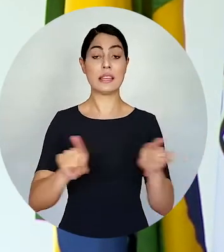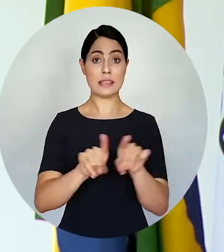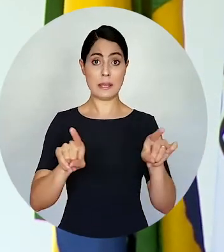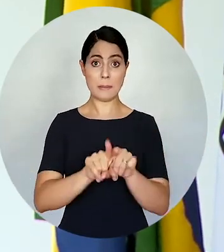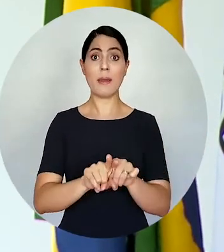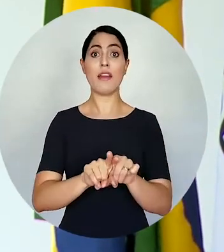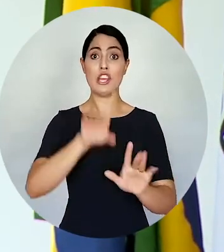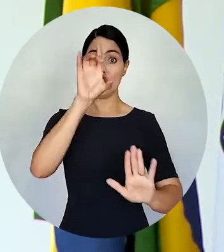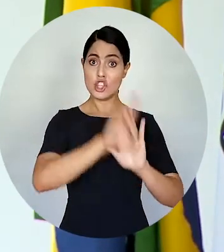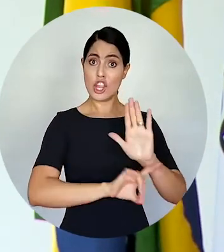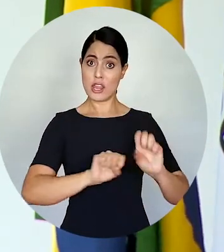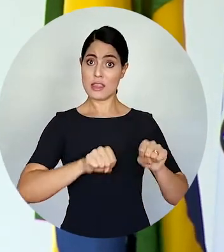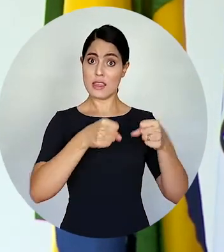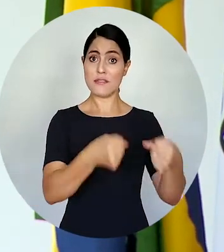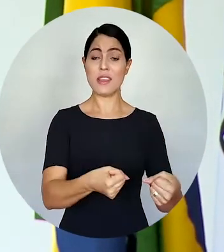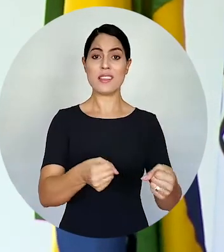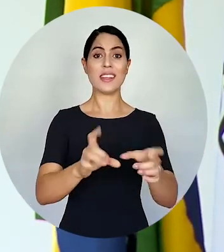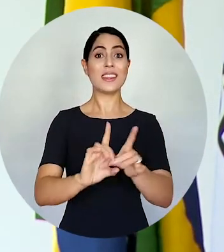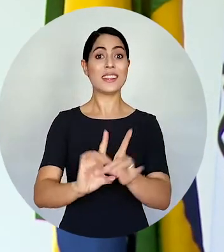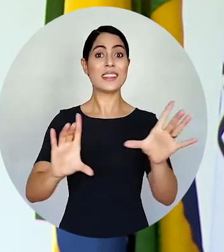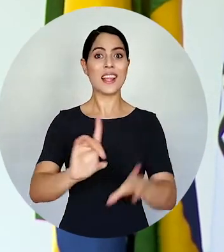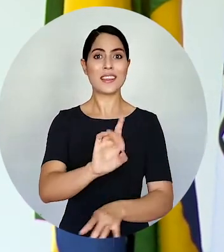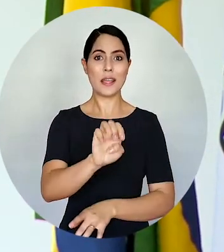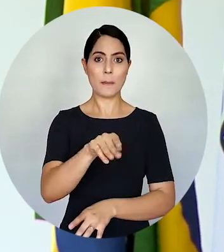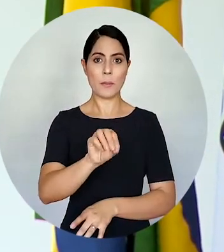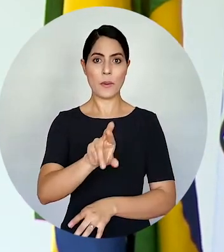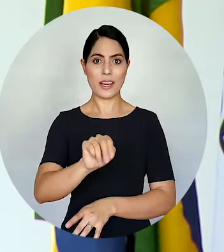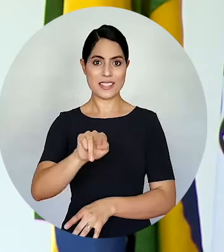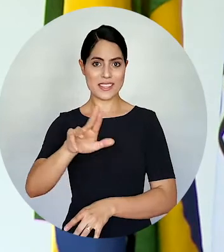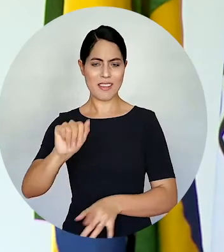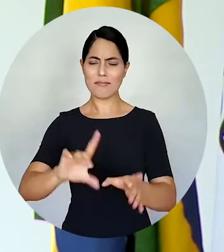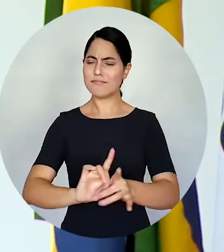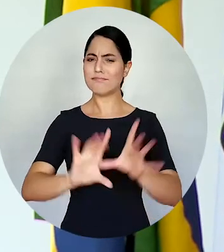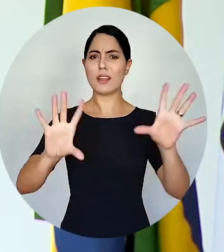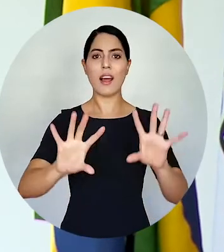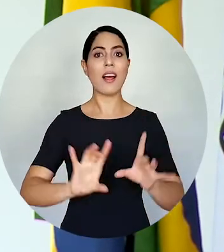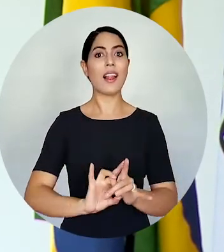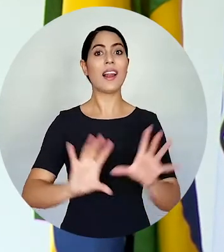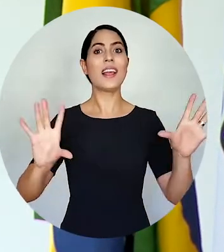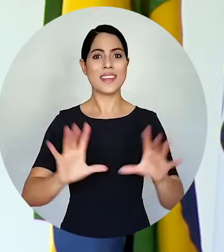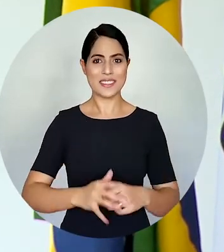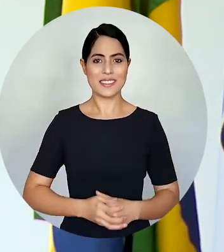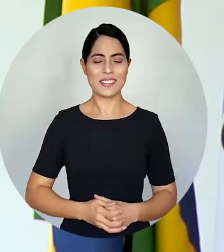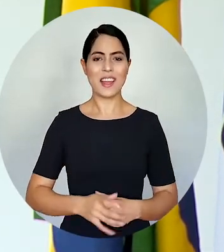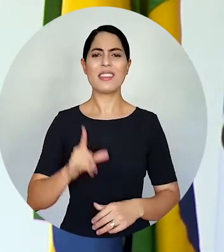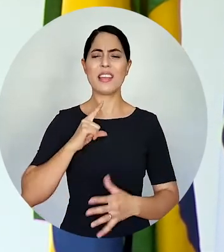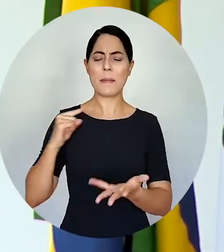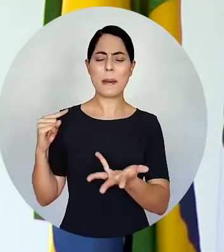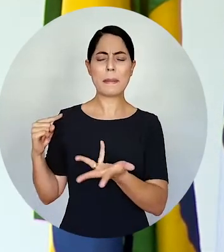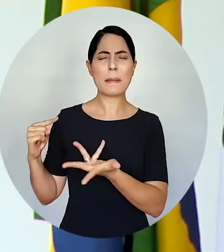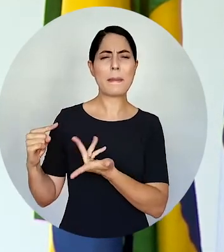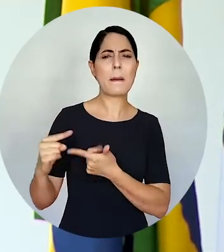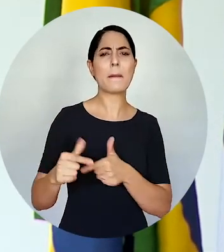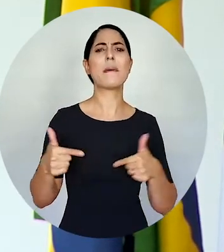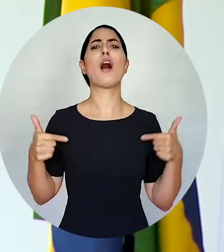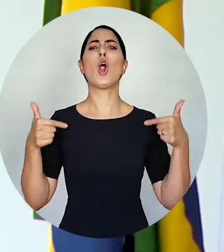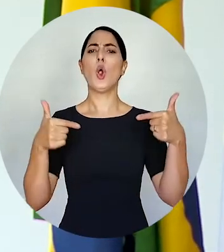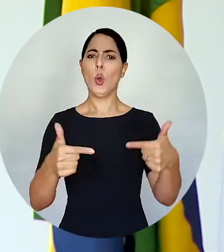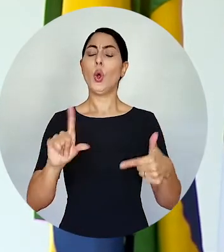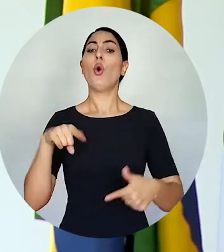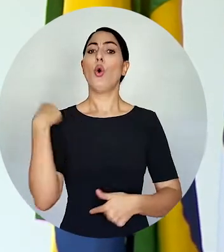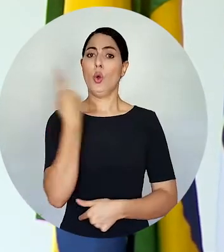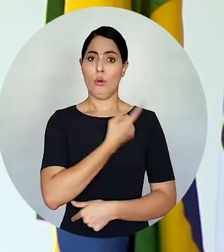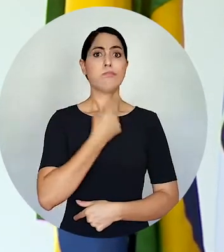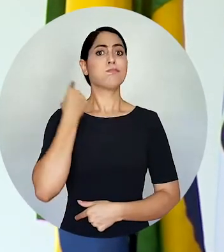defesa e fortalecimento do Estado democrático de direito, entre tantas outras lutas libertárias que a